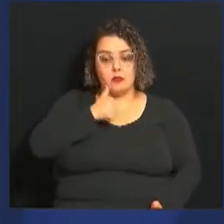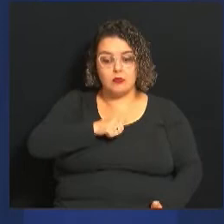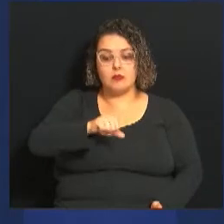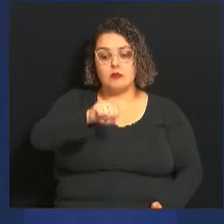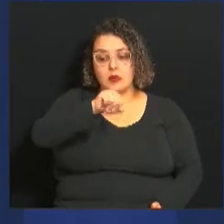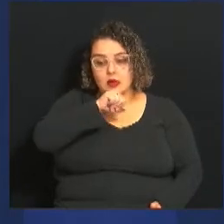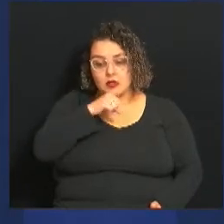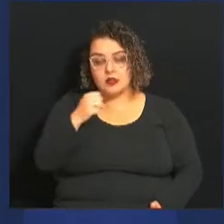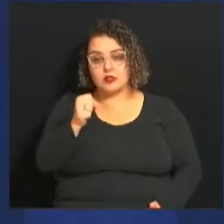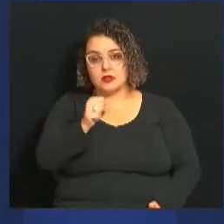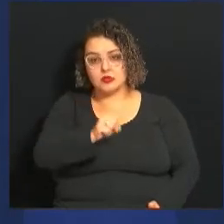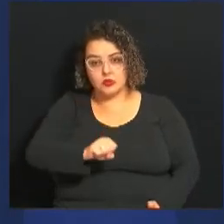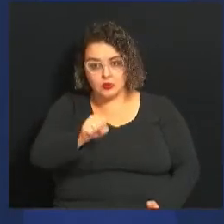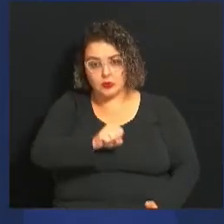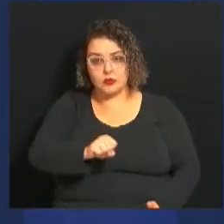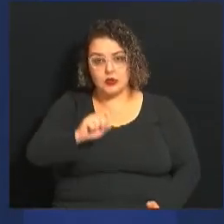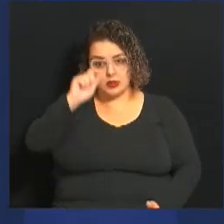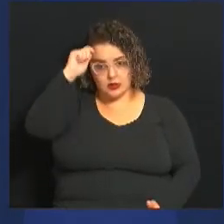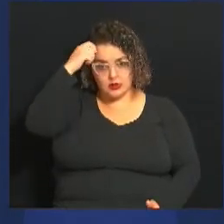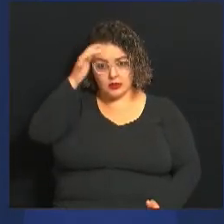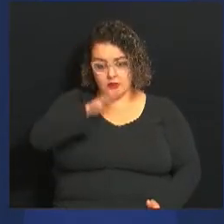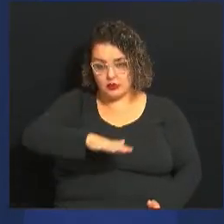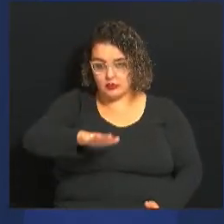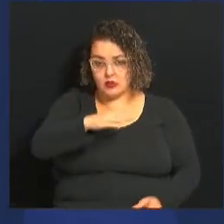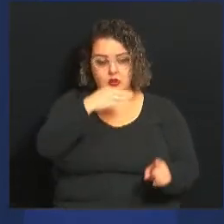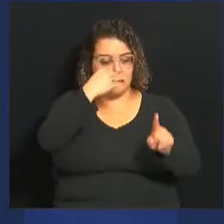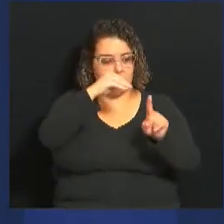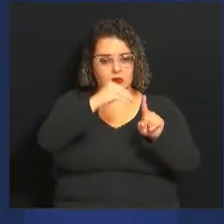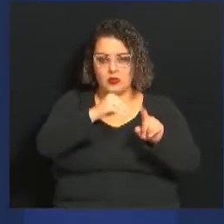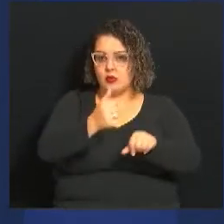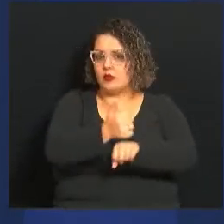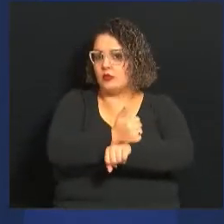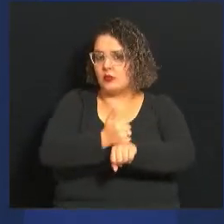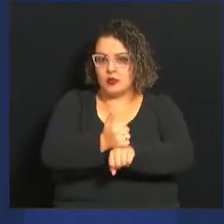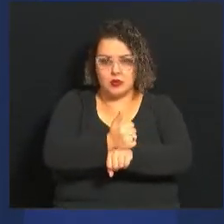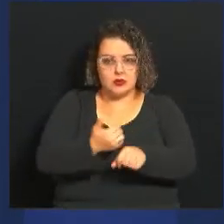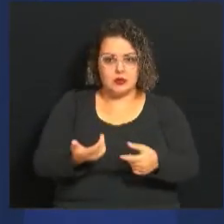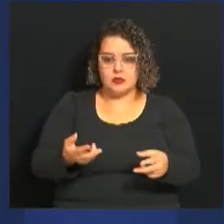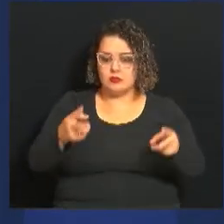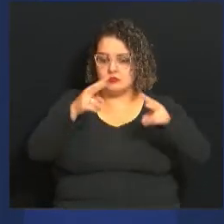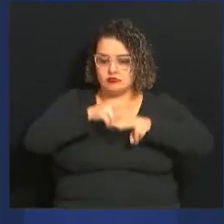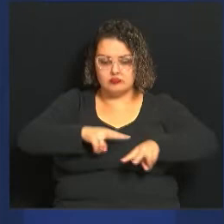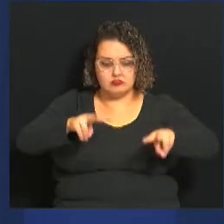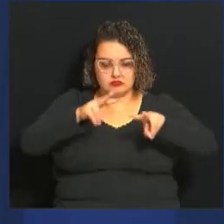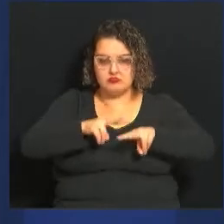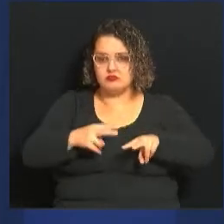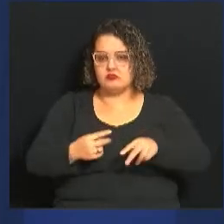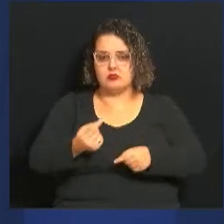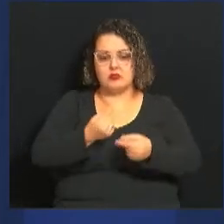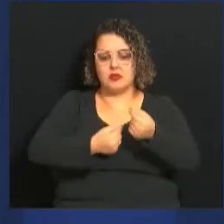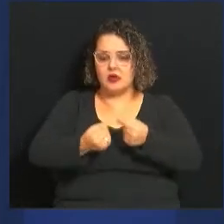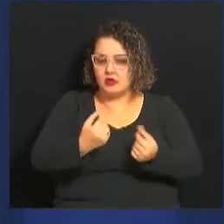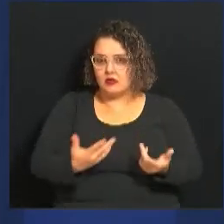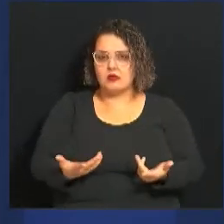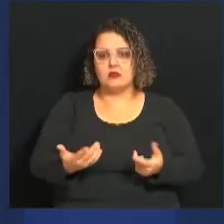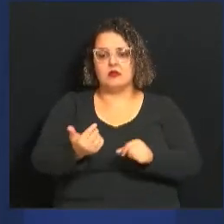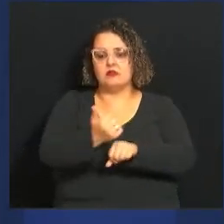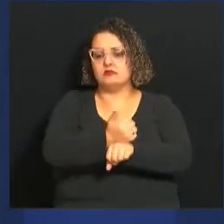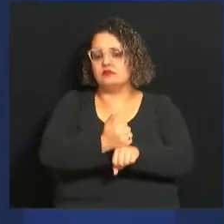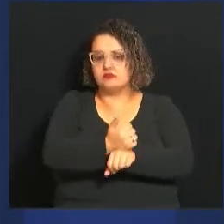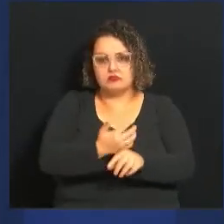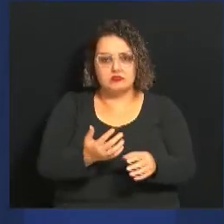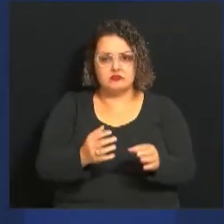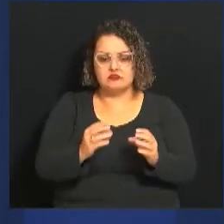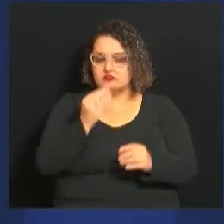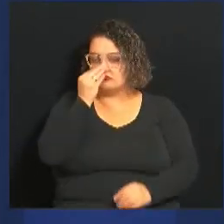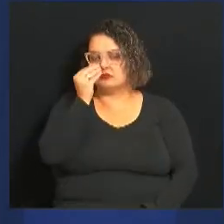numa situação de muita vulnerabilidade, tanto do ponto de vista profissional, do ponto de vista econômico, e a gente entende que o Instituto Federal pode cumprir